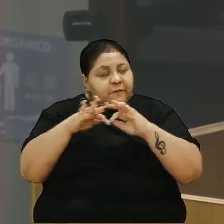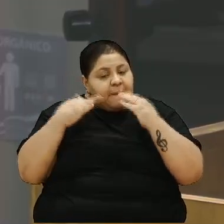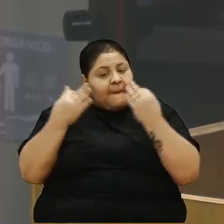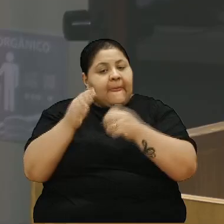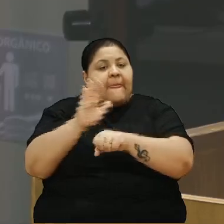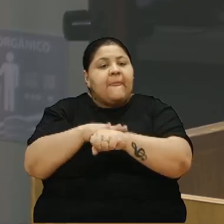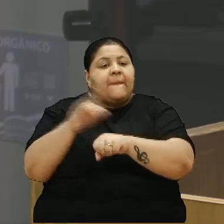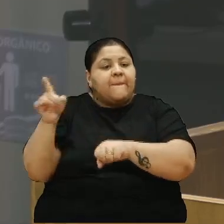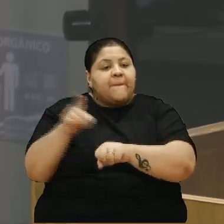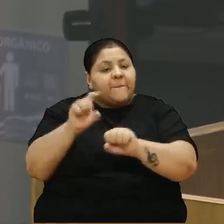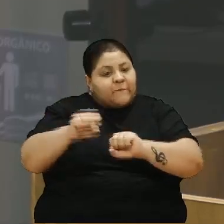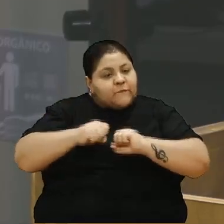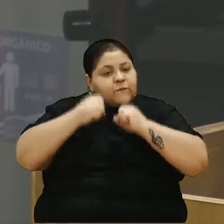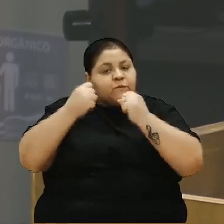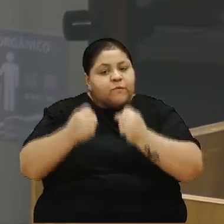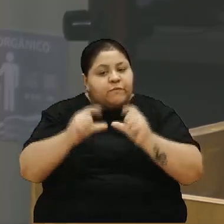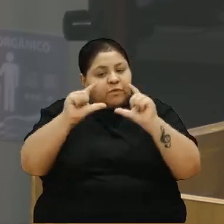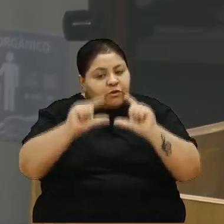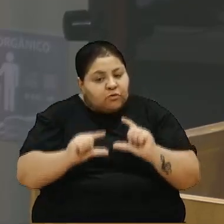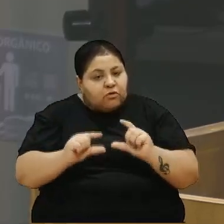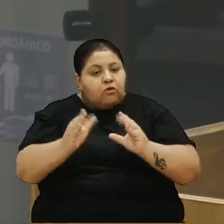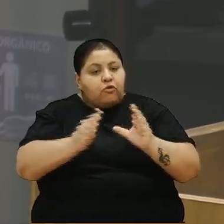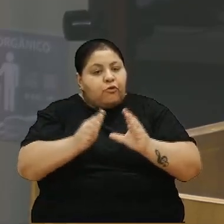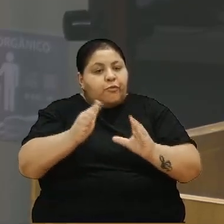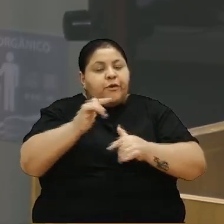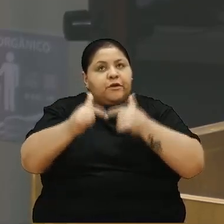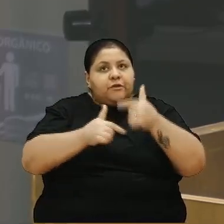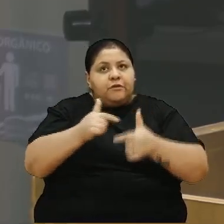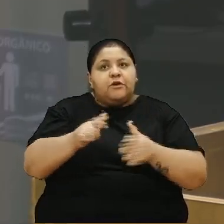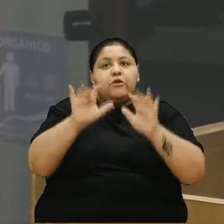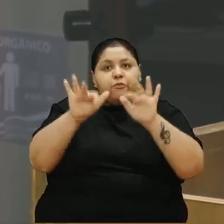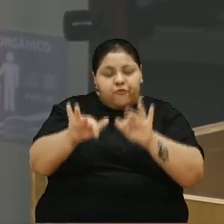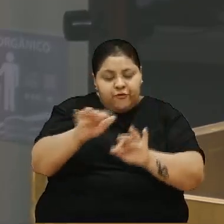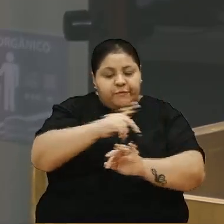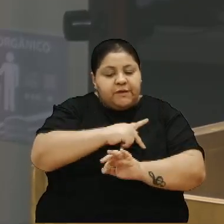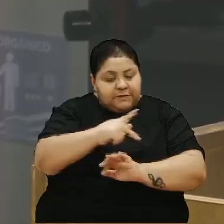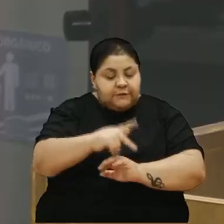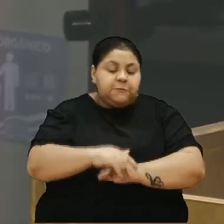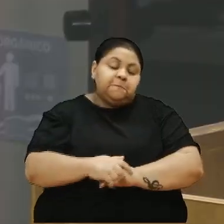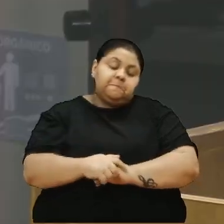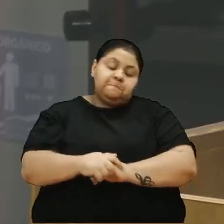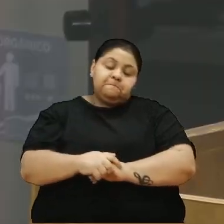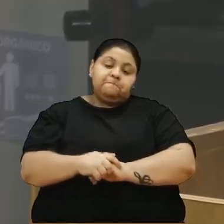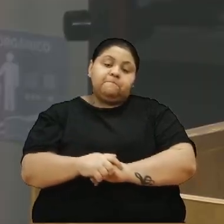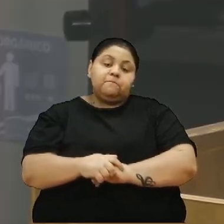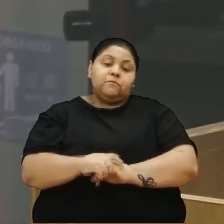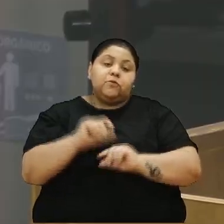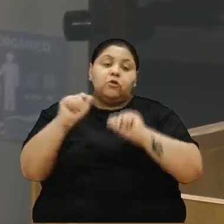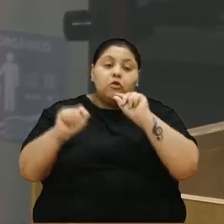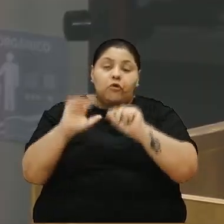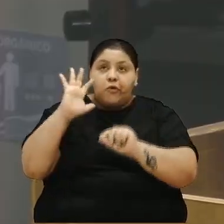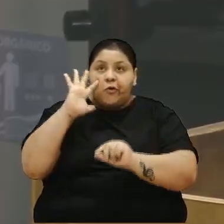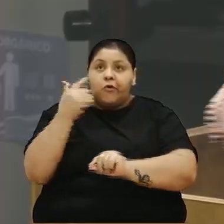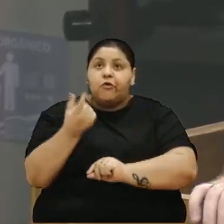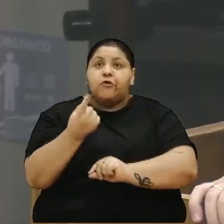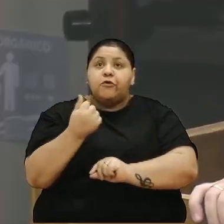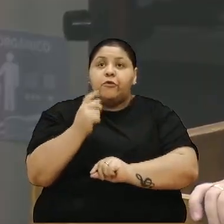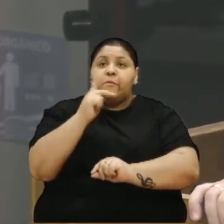momento é defender a redução de jornada de trabalho. E, por fim, presidente, onde é que está o dinheiro do